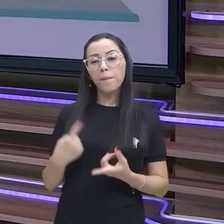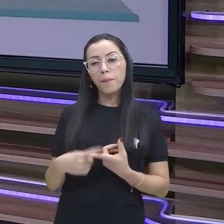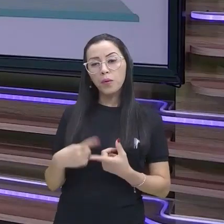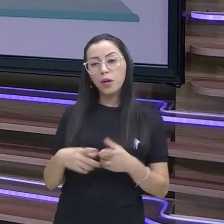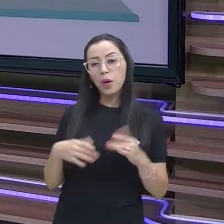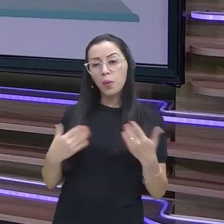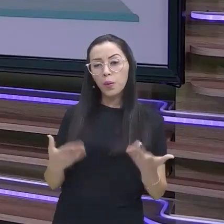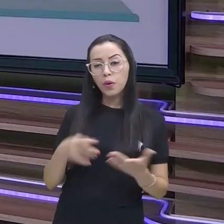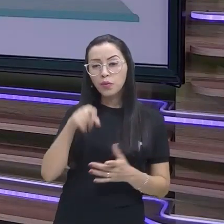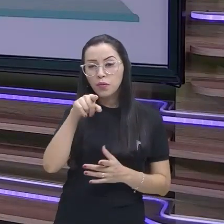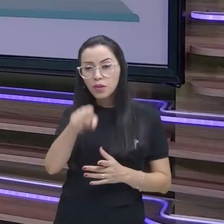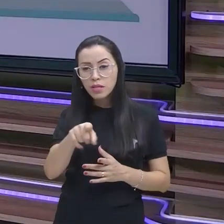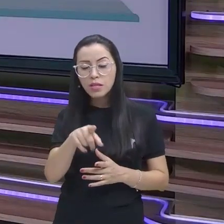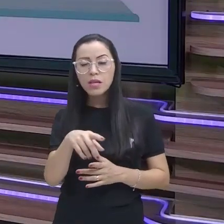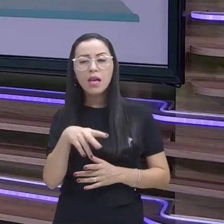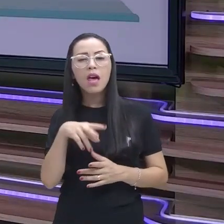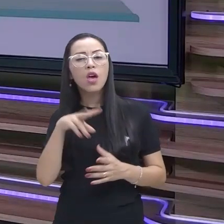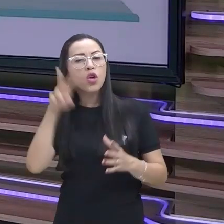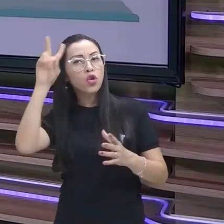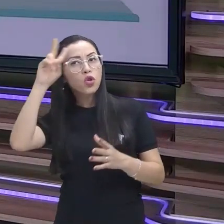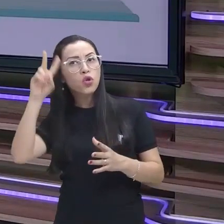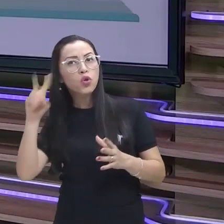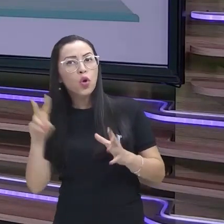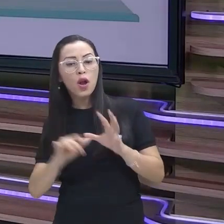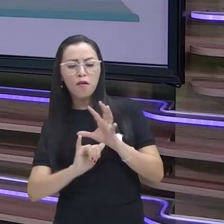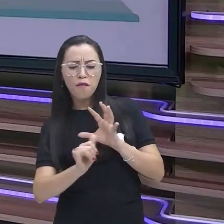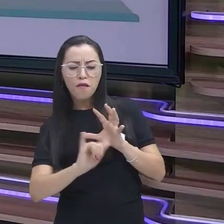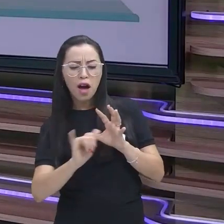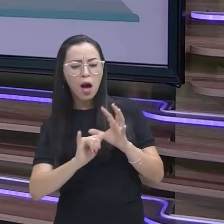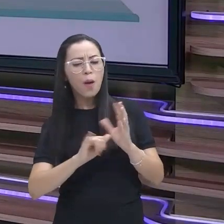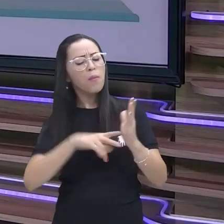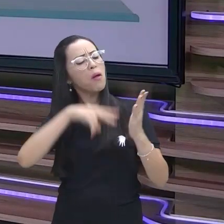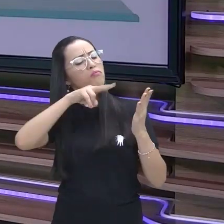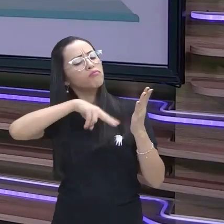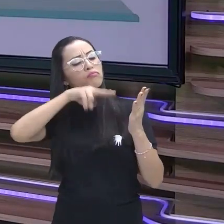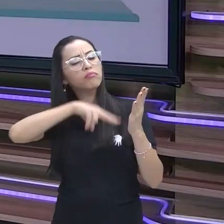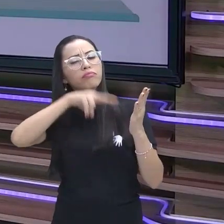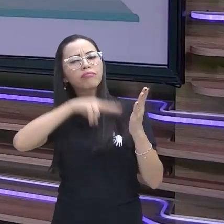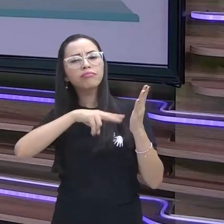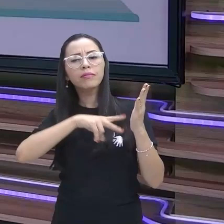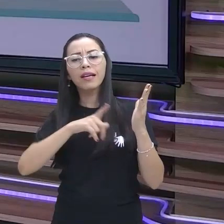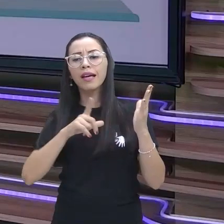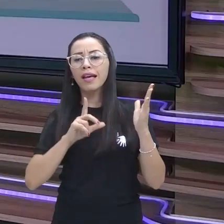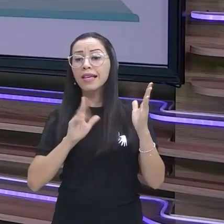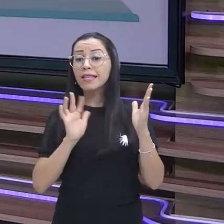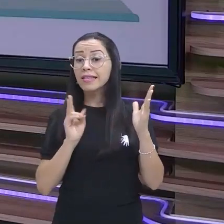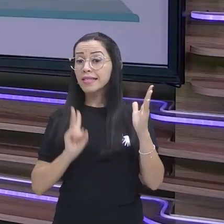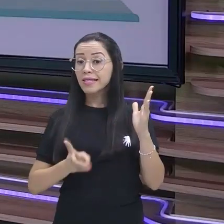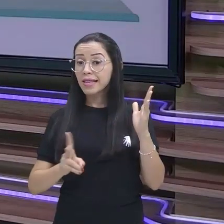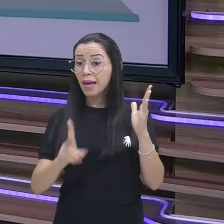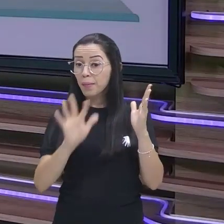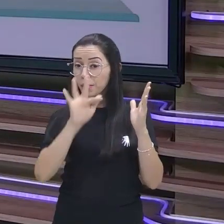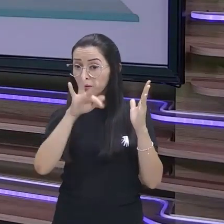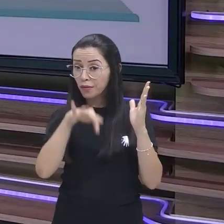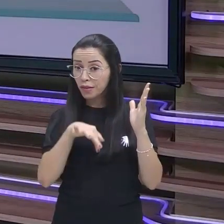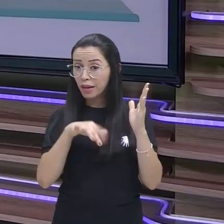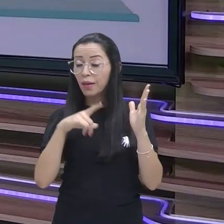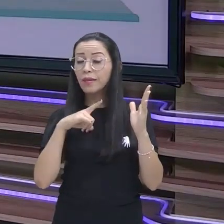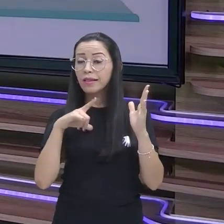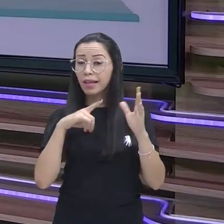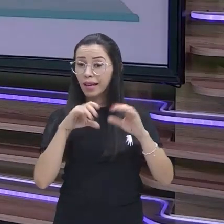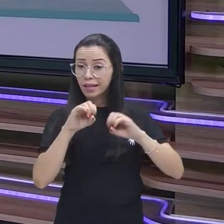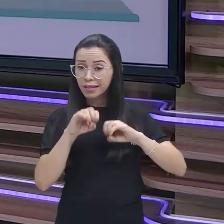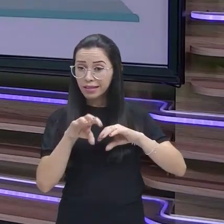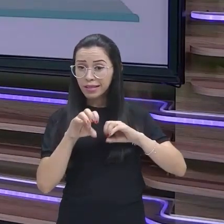você lê essa história, no final dela você aprende sempre uma lição. É isso mesmo.